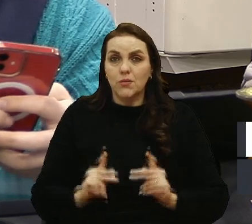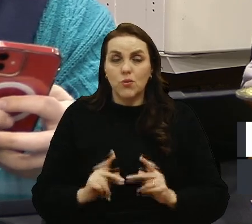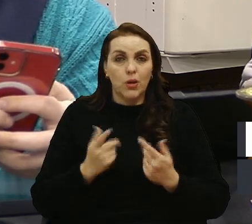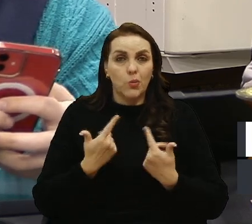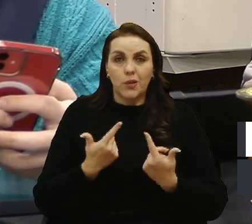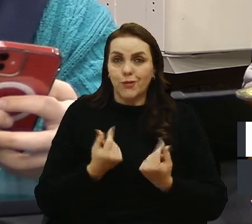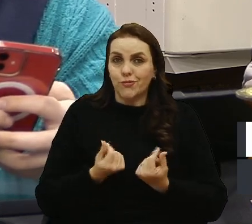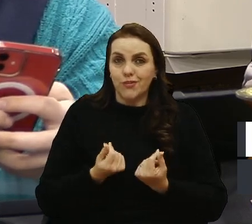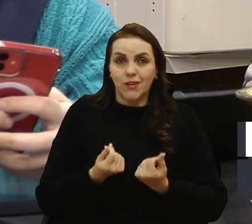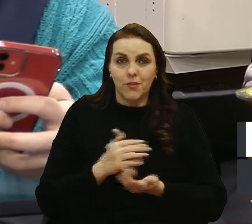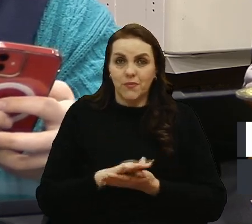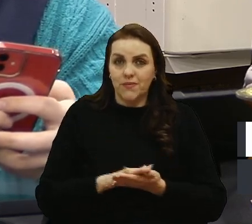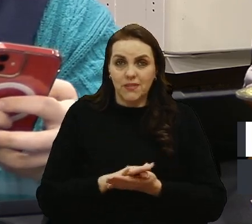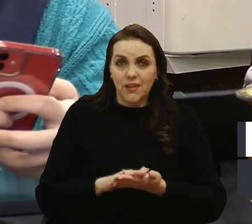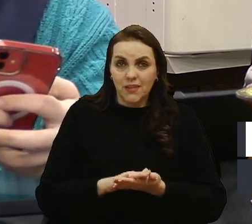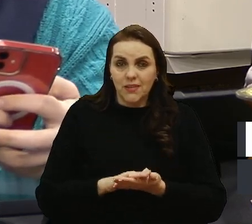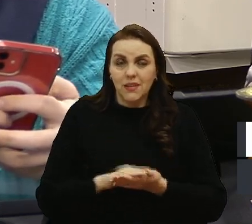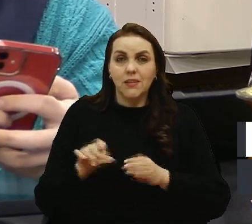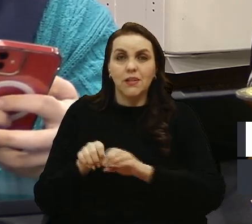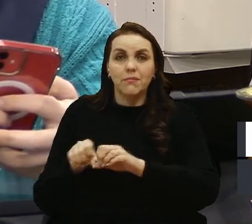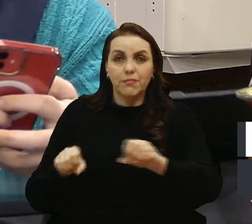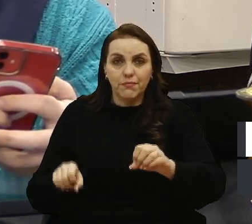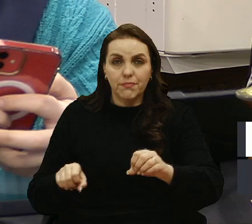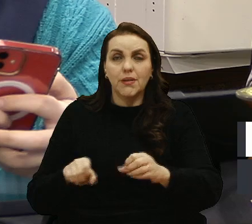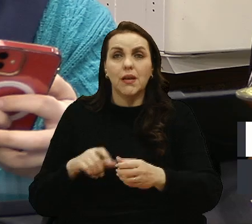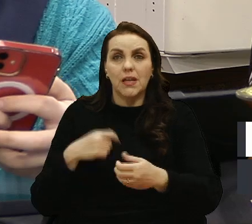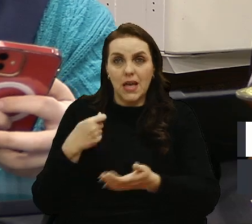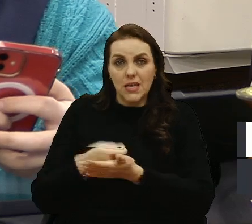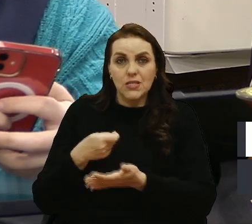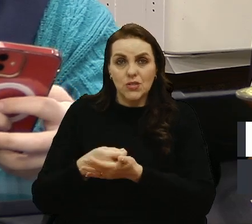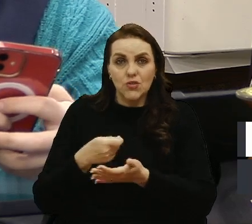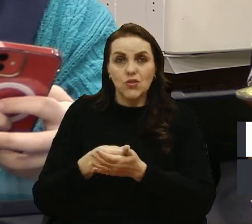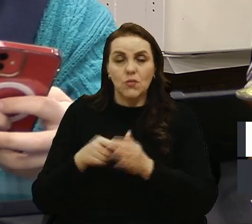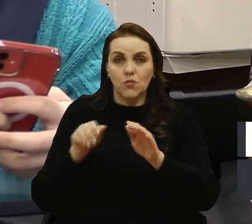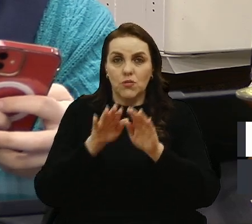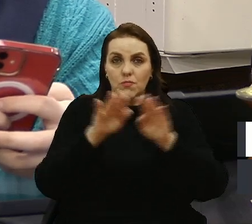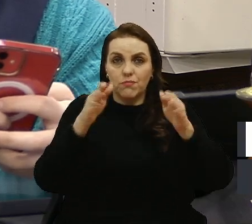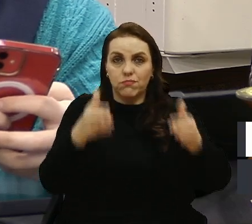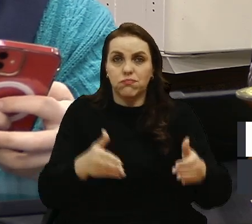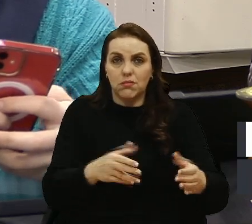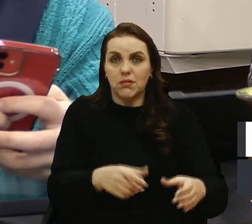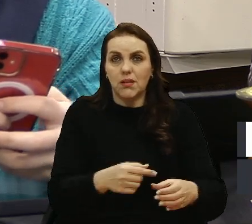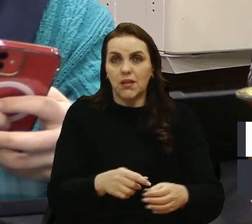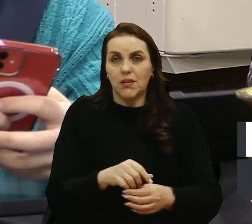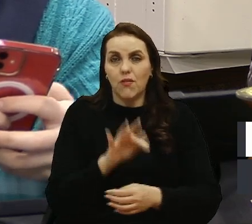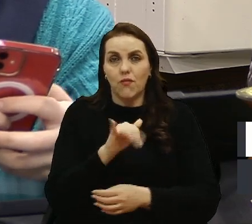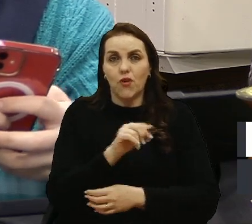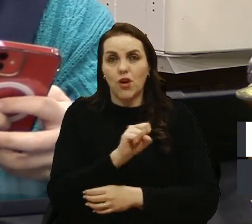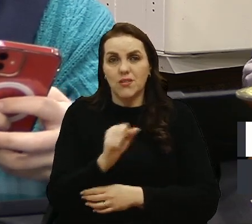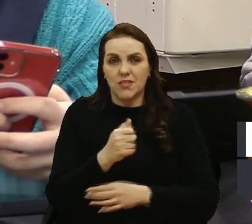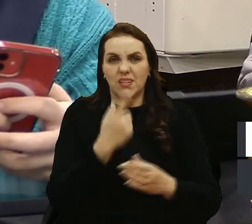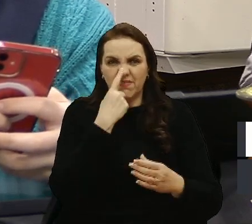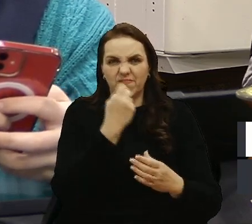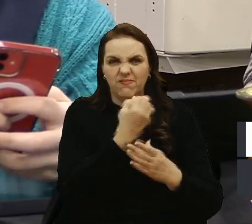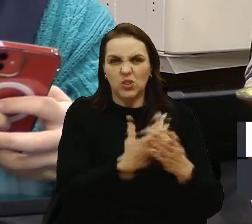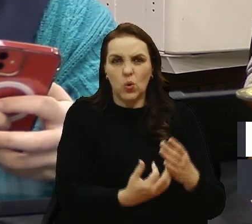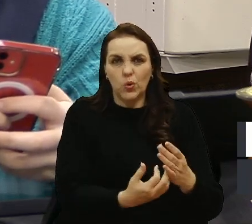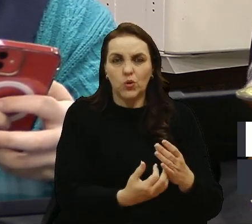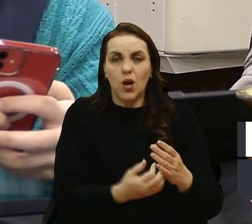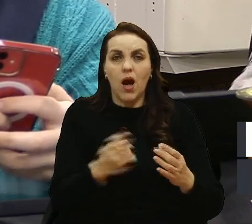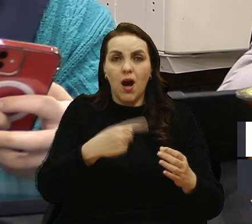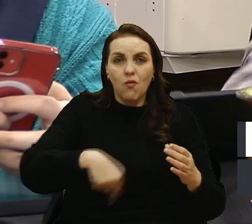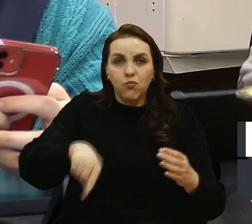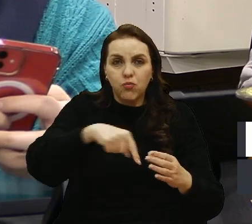nada. Daí, para ligar a água, nós exigíamos fossa séptica e sumidouro. O que a pessoa fazia? Furava um poço artesiano e daí sim causava um